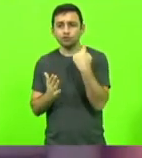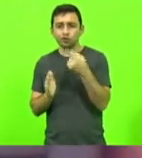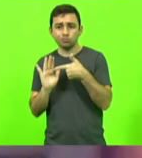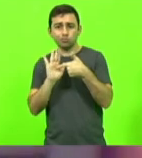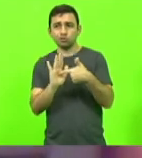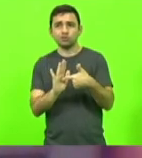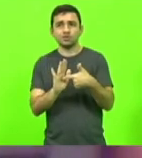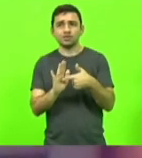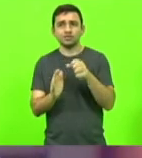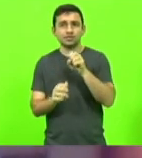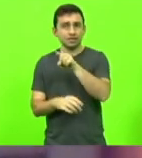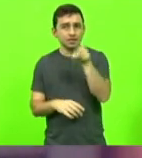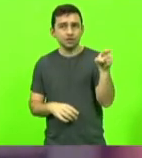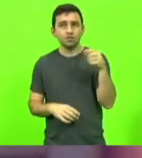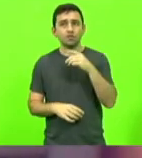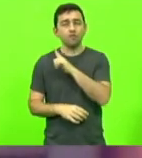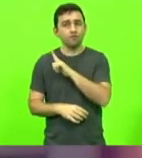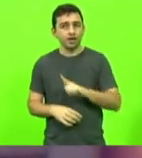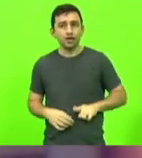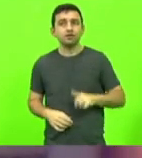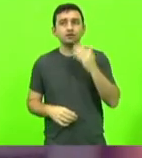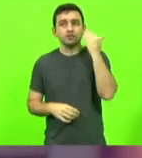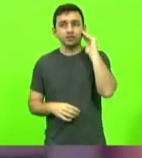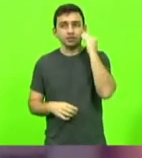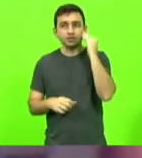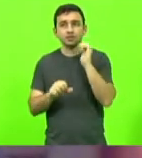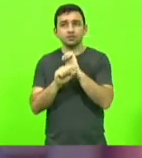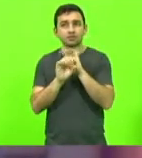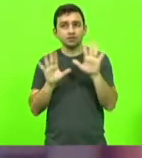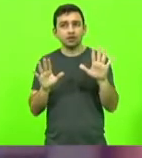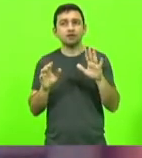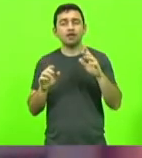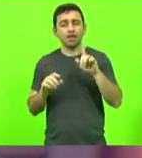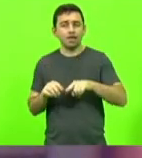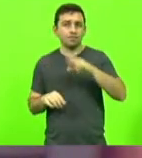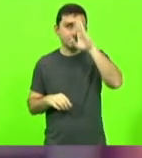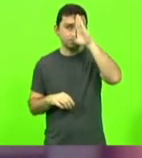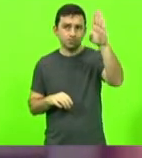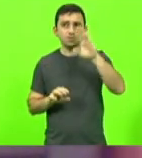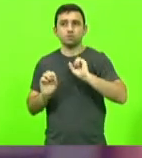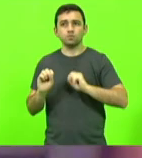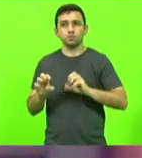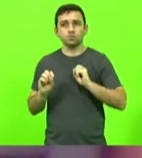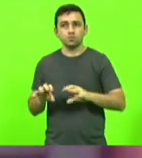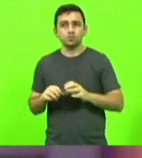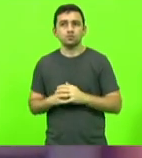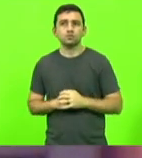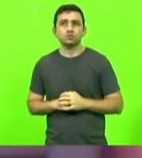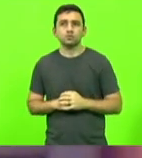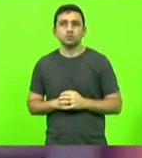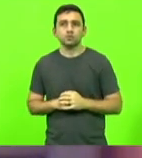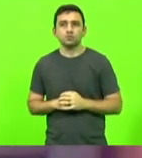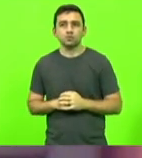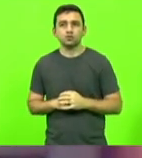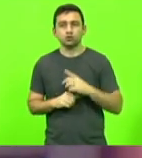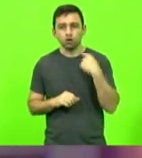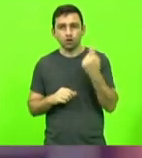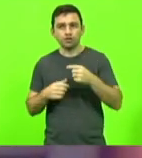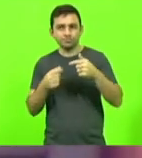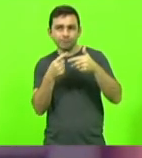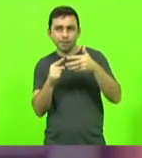assim o governo entender que é prioritário a educação. Ou seja, o que nós elencamos